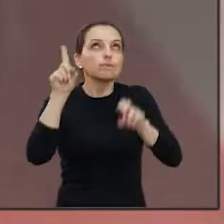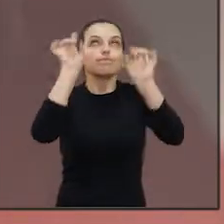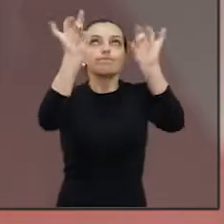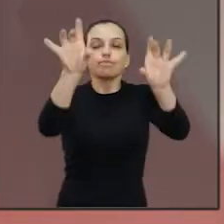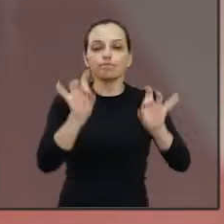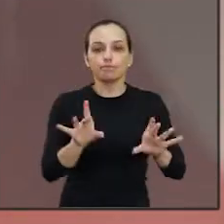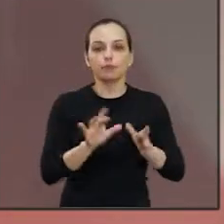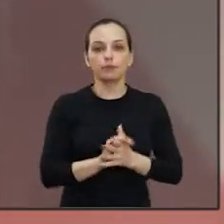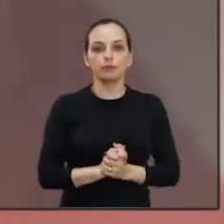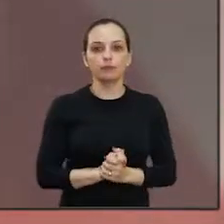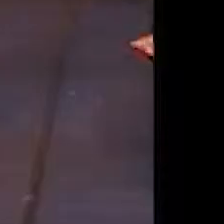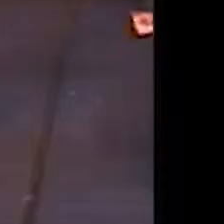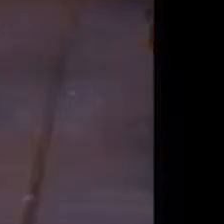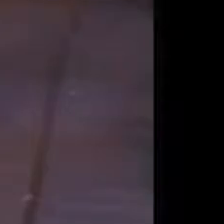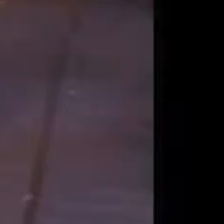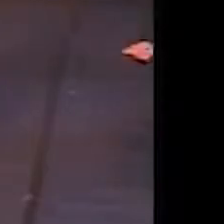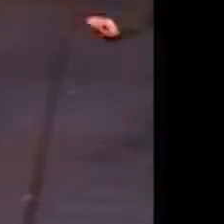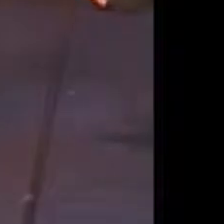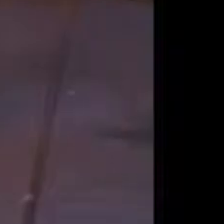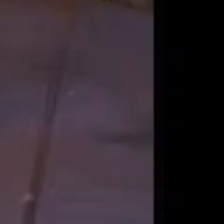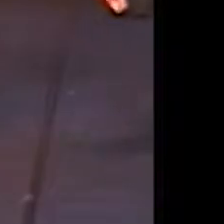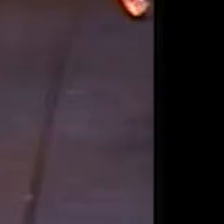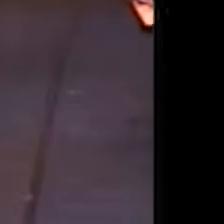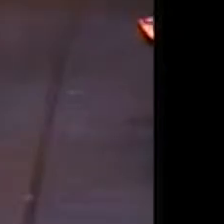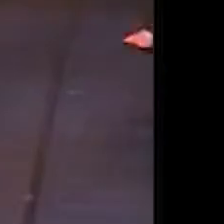que a gente não esquece nunca.